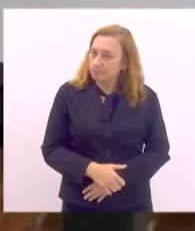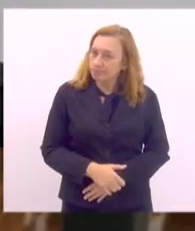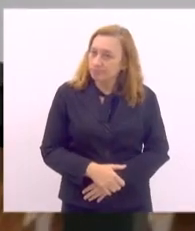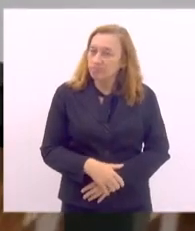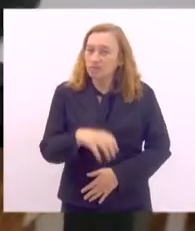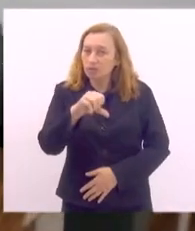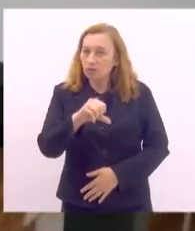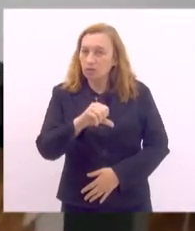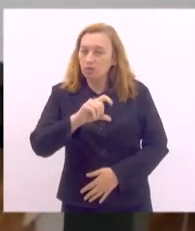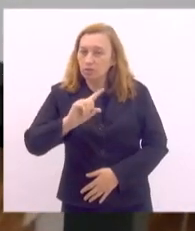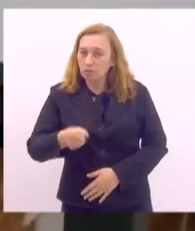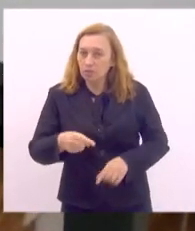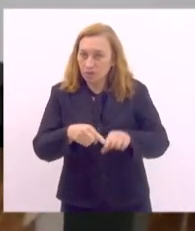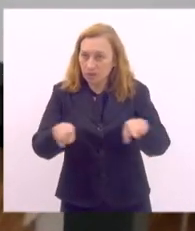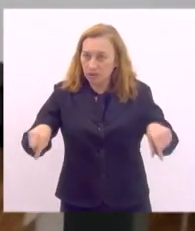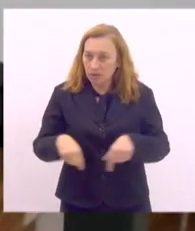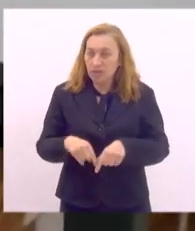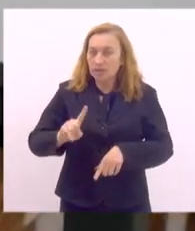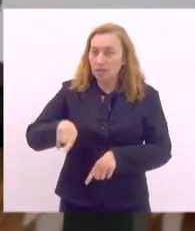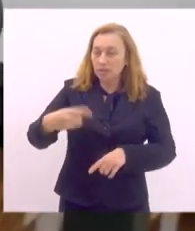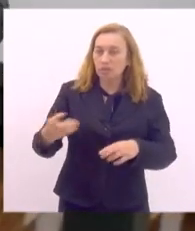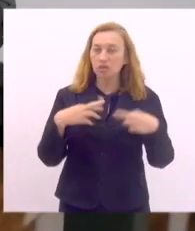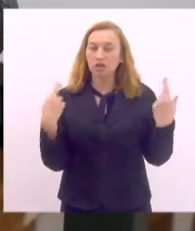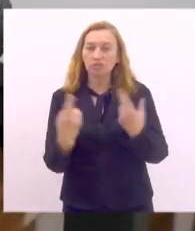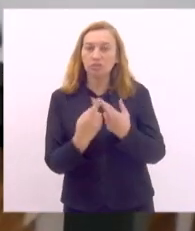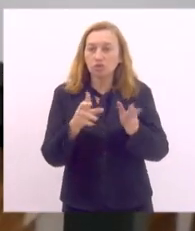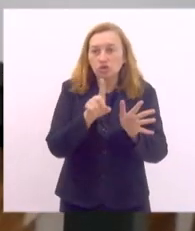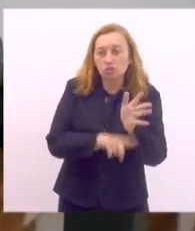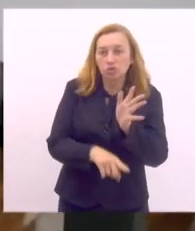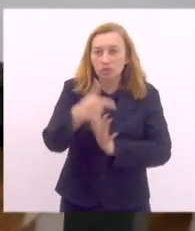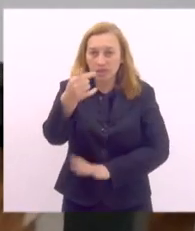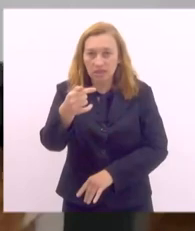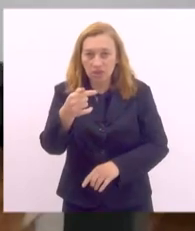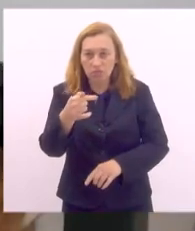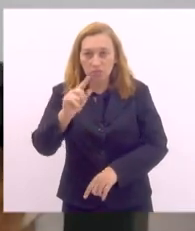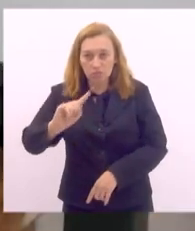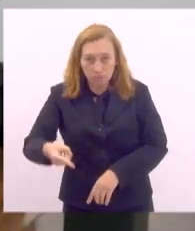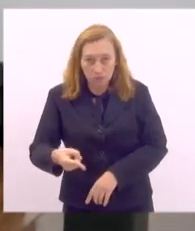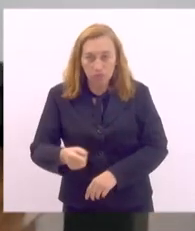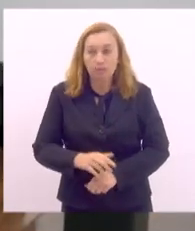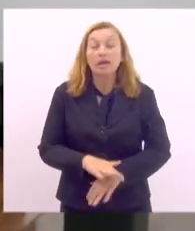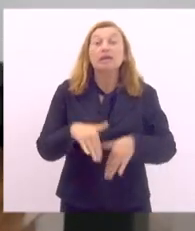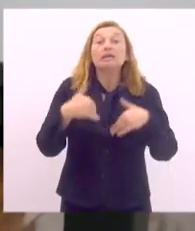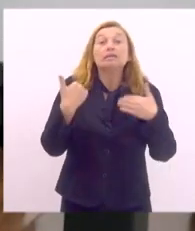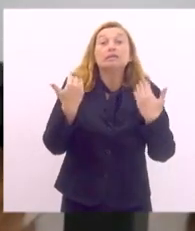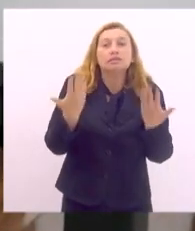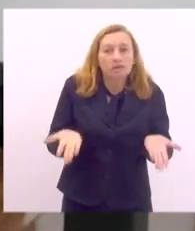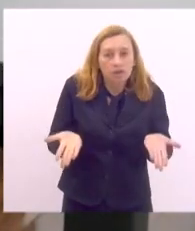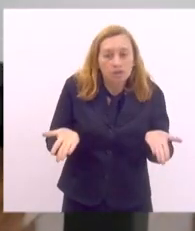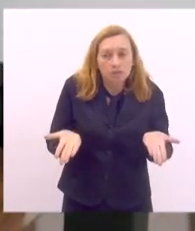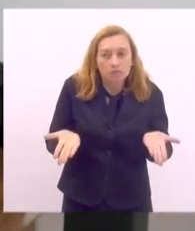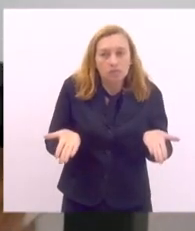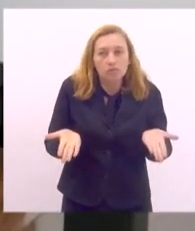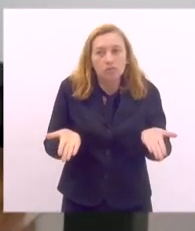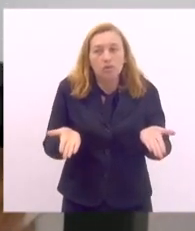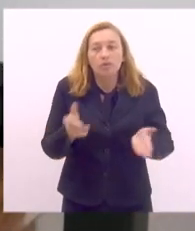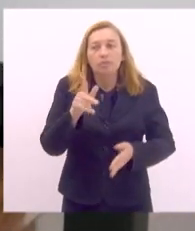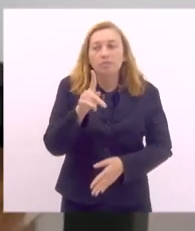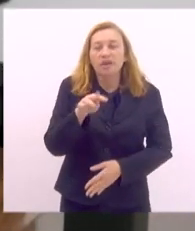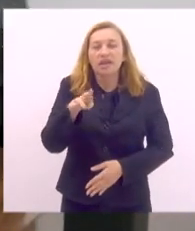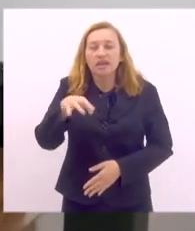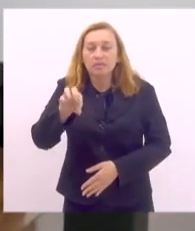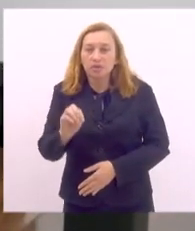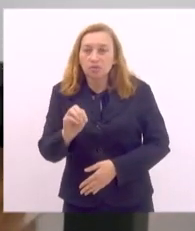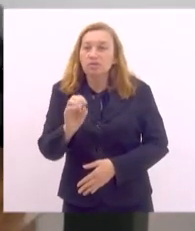9 mil hectares. Depois dessas audiências todas, diminuiu para 7 mil. Então, o perímetro está